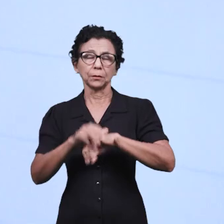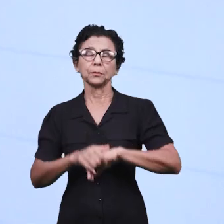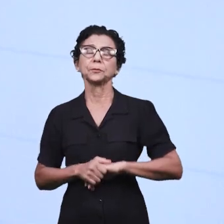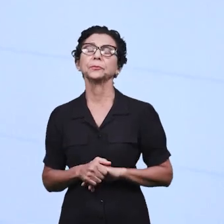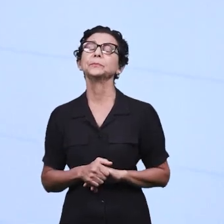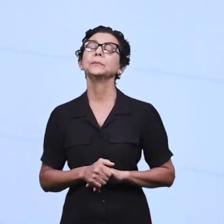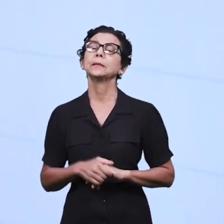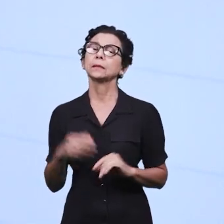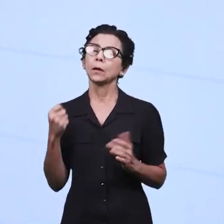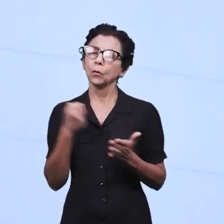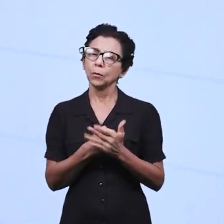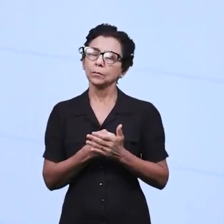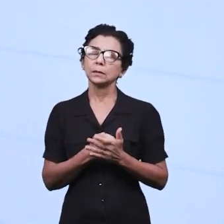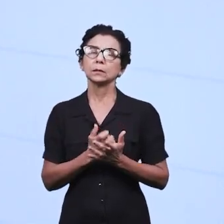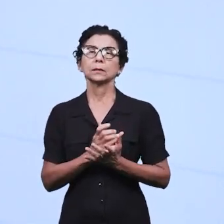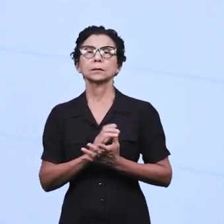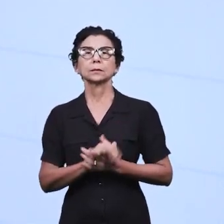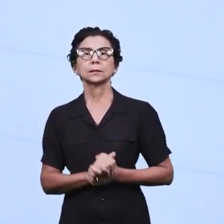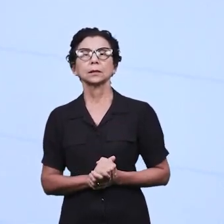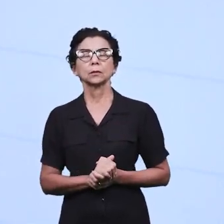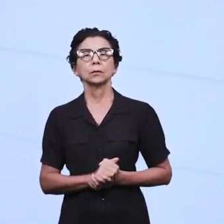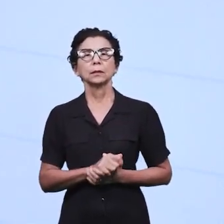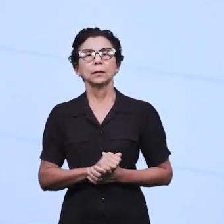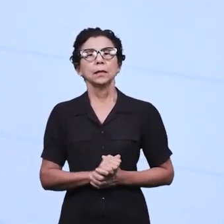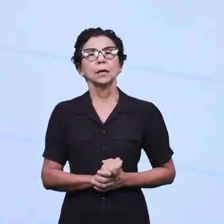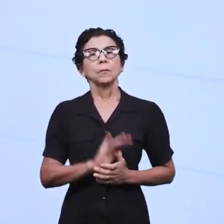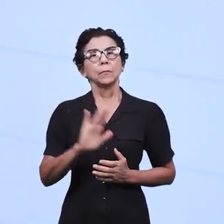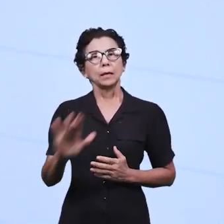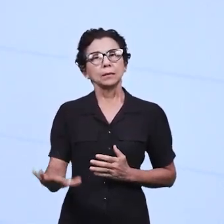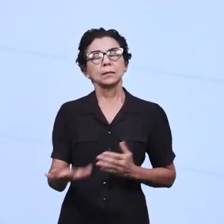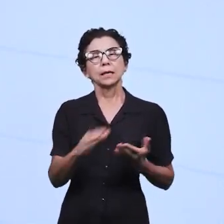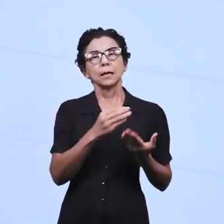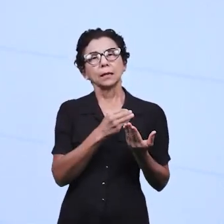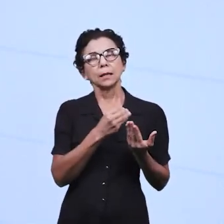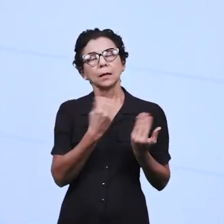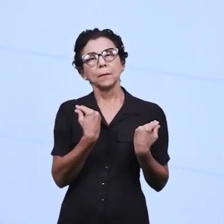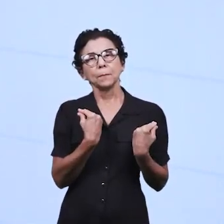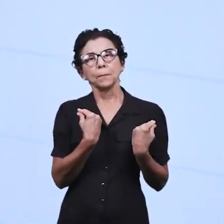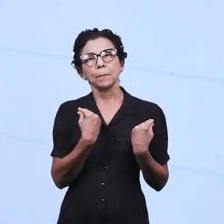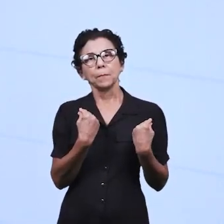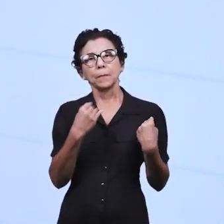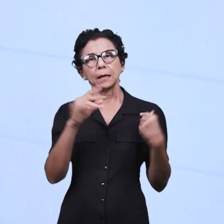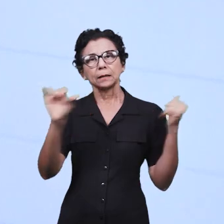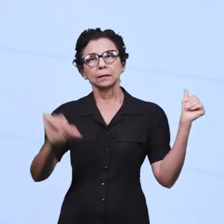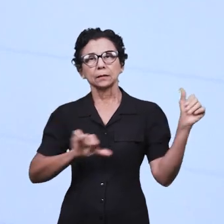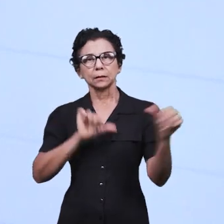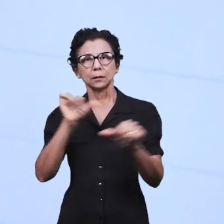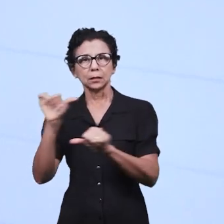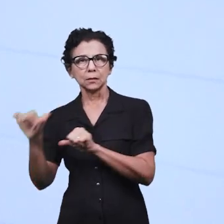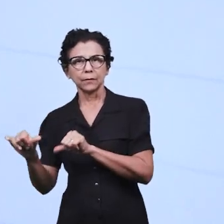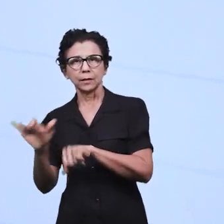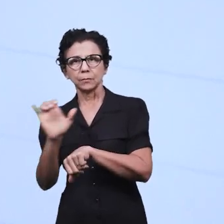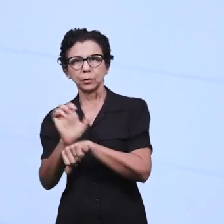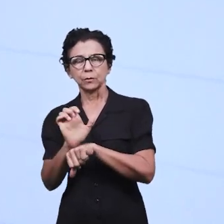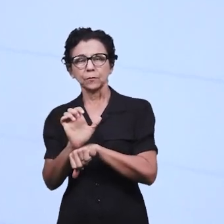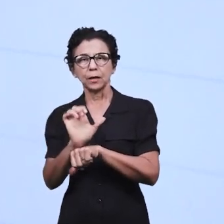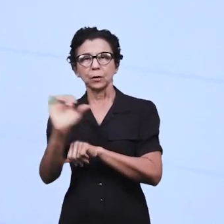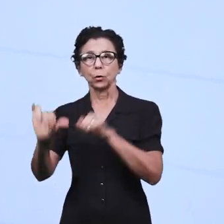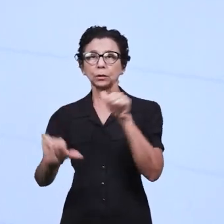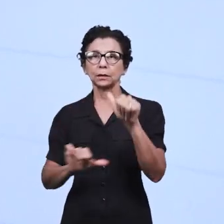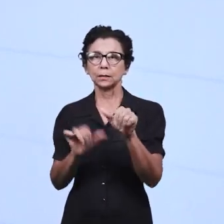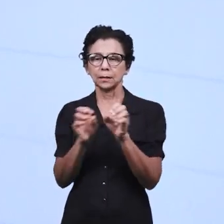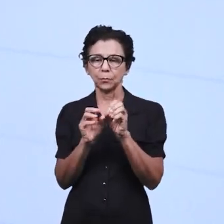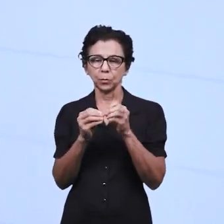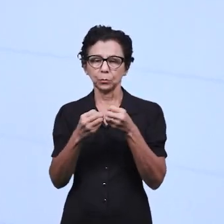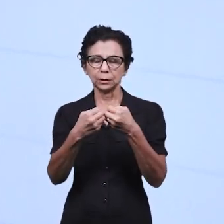a obrigação é a União, mas ela repassa para os estados, para o município. Então, assim, quem sofre por doença grave não vai ficar sem tratamento,